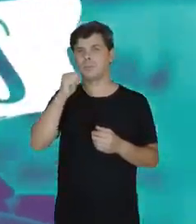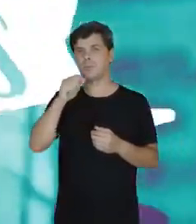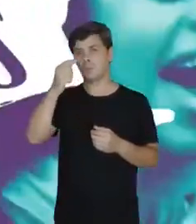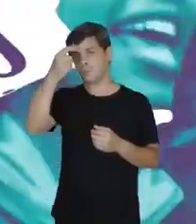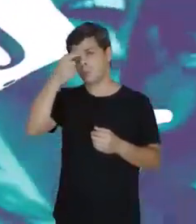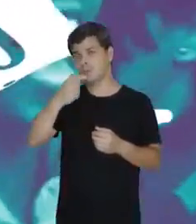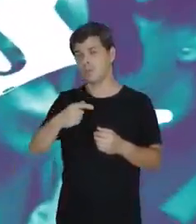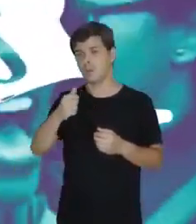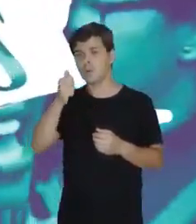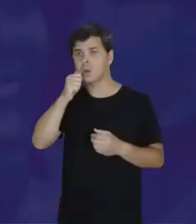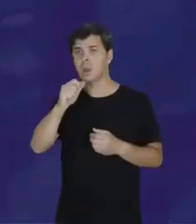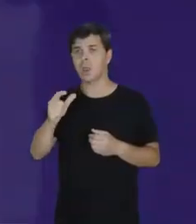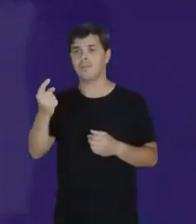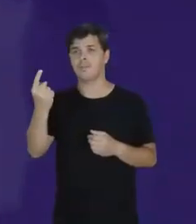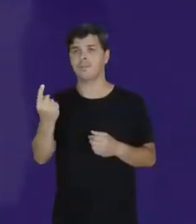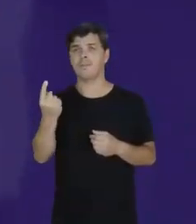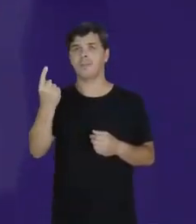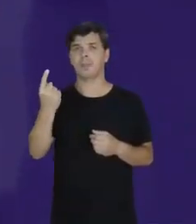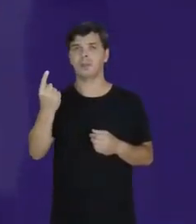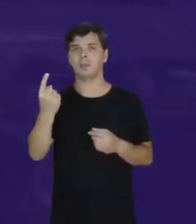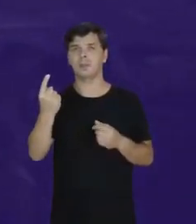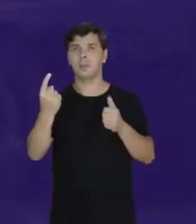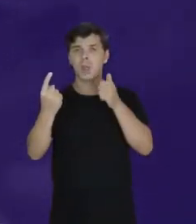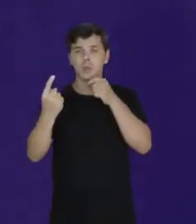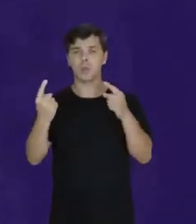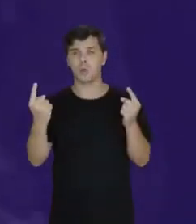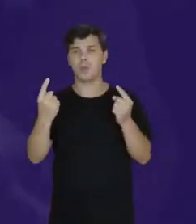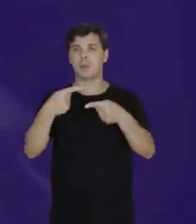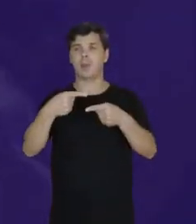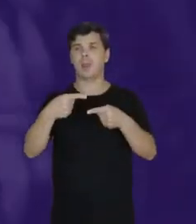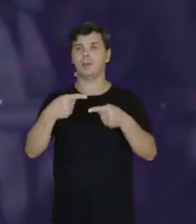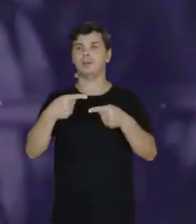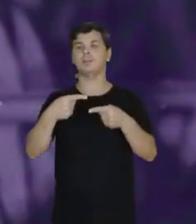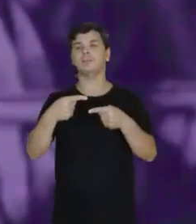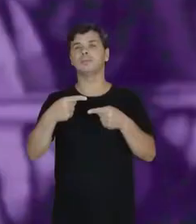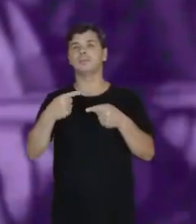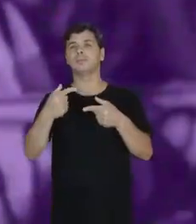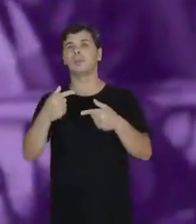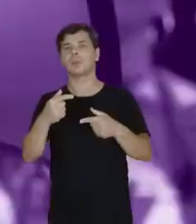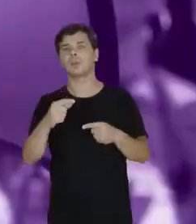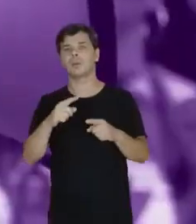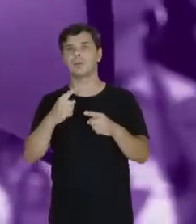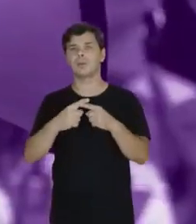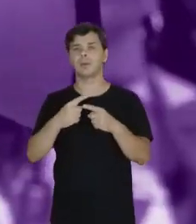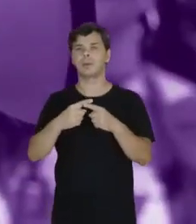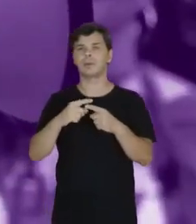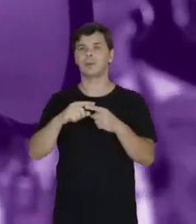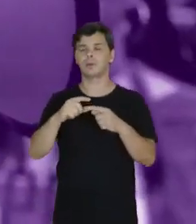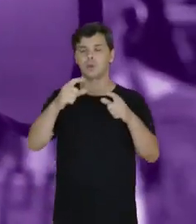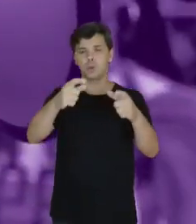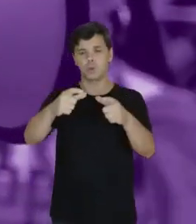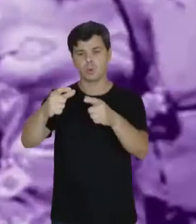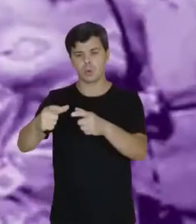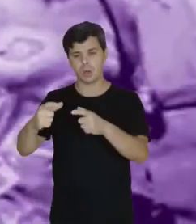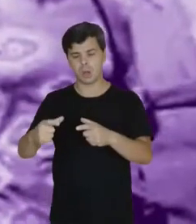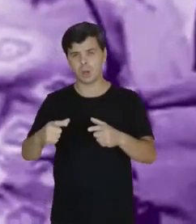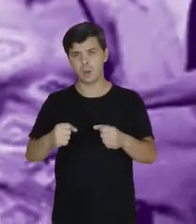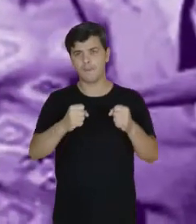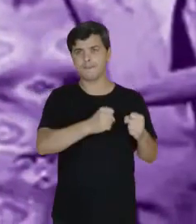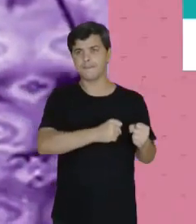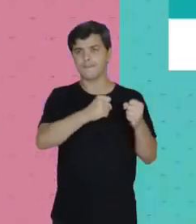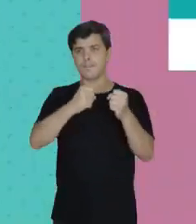Eu sou uma delas, são elas por elas, ocupando os espaços